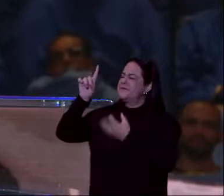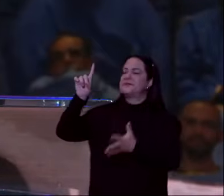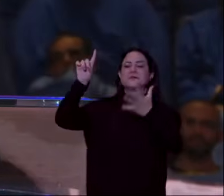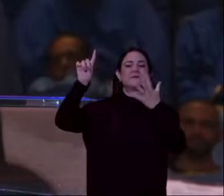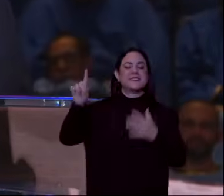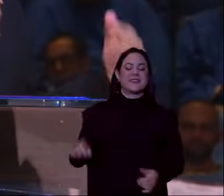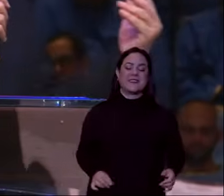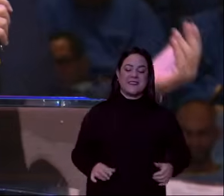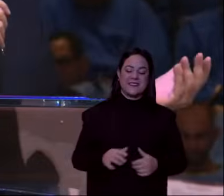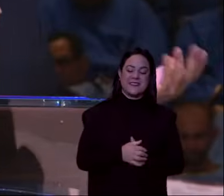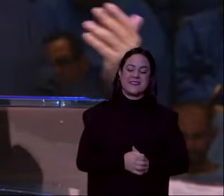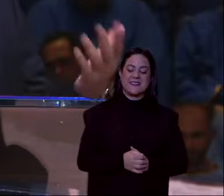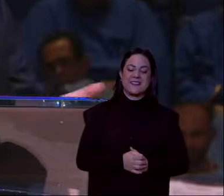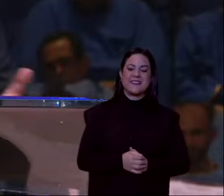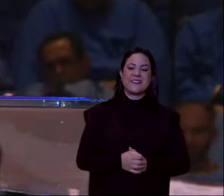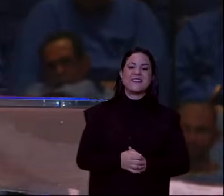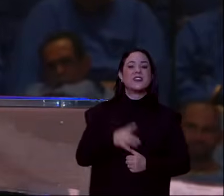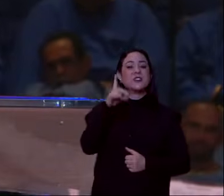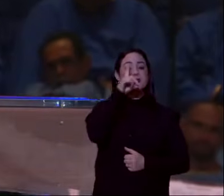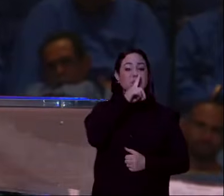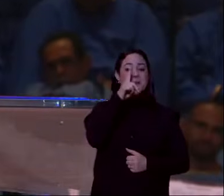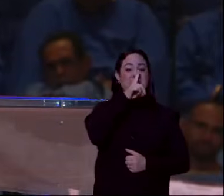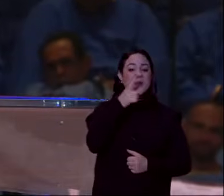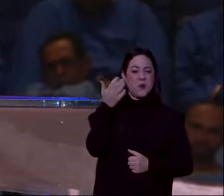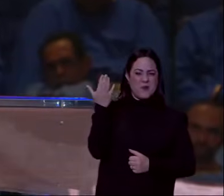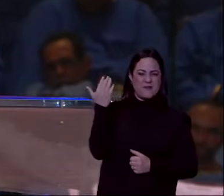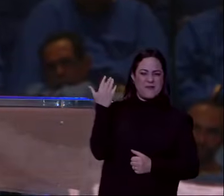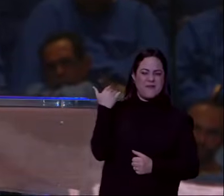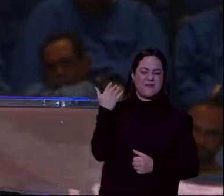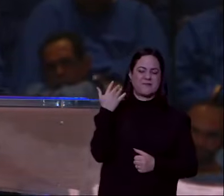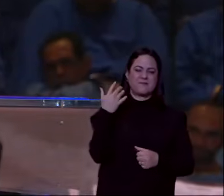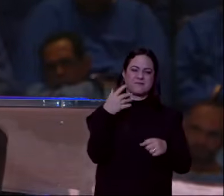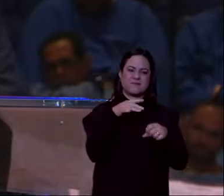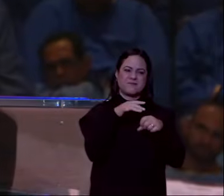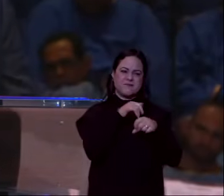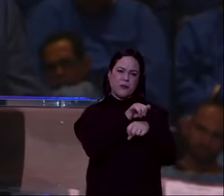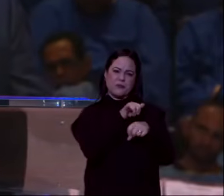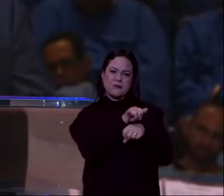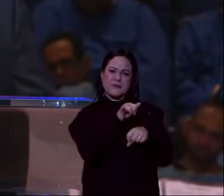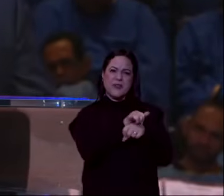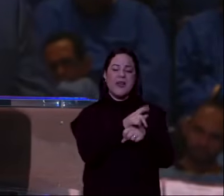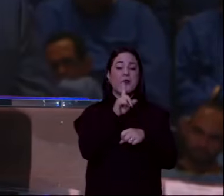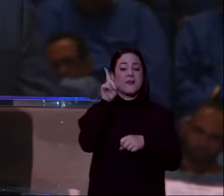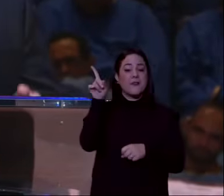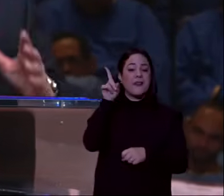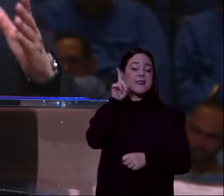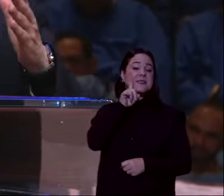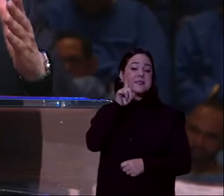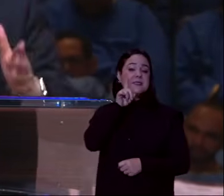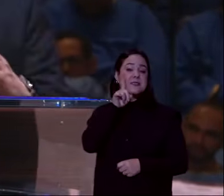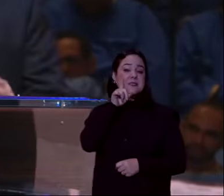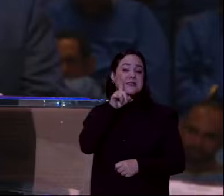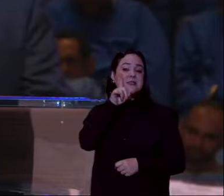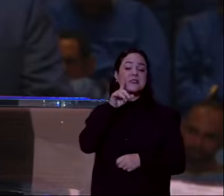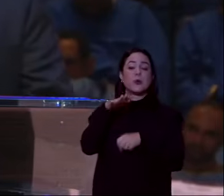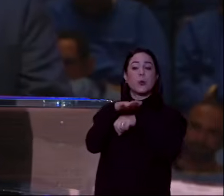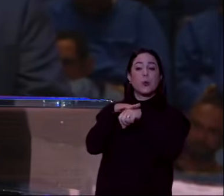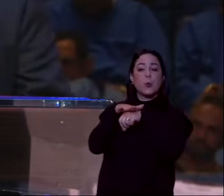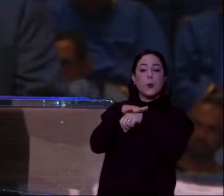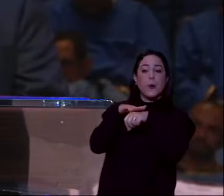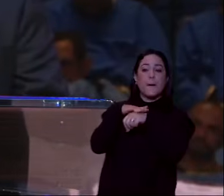Muito bom. Então esses domingos que eu estive fora, eu estava numa missão ali nos Estados Unidos para